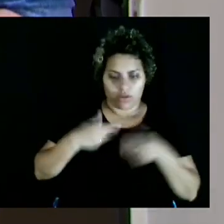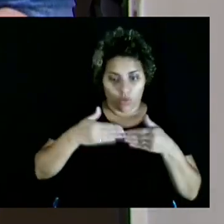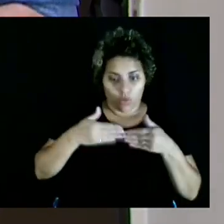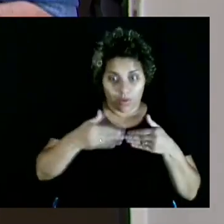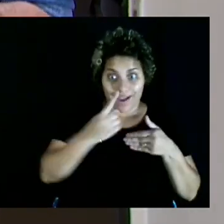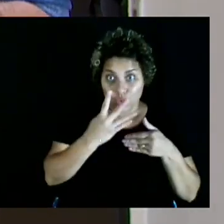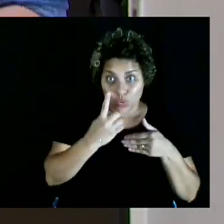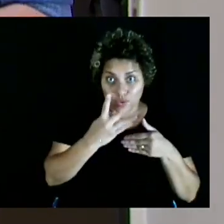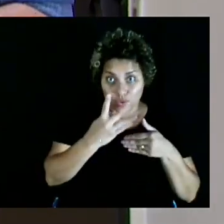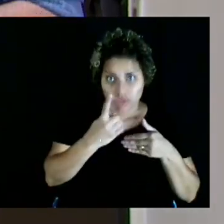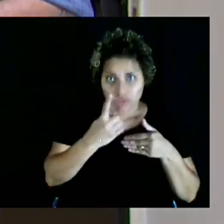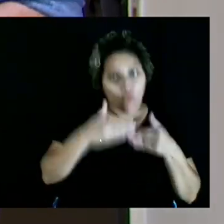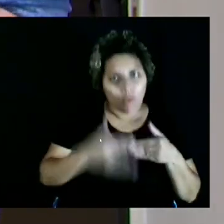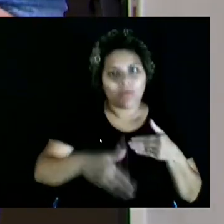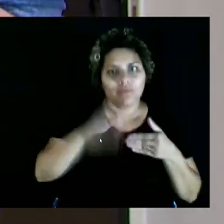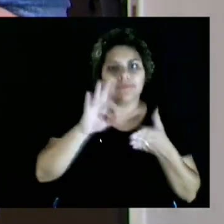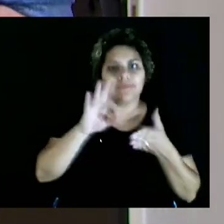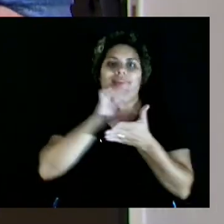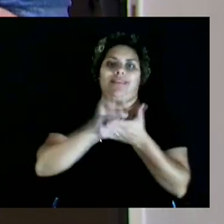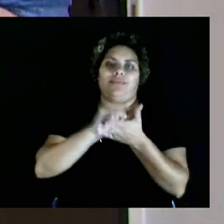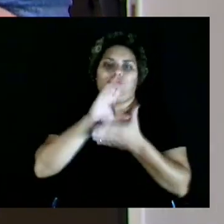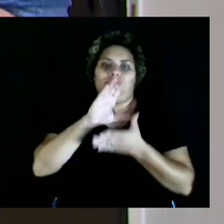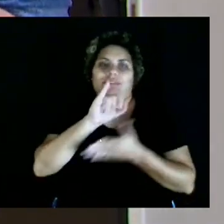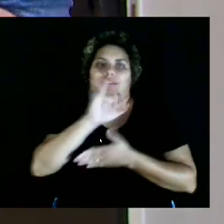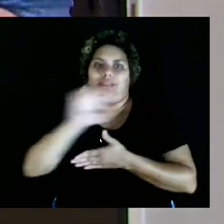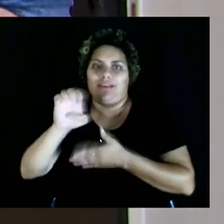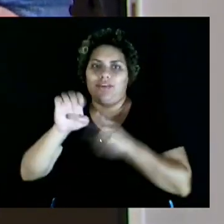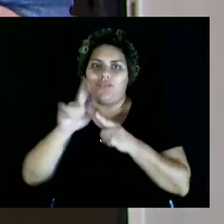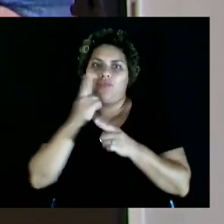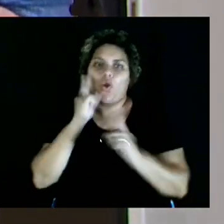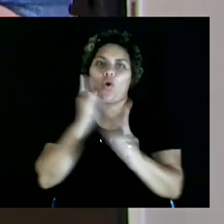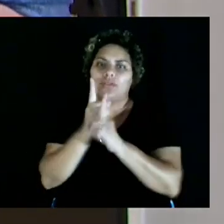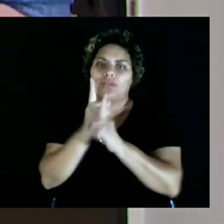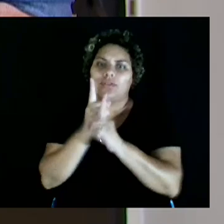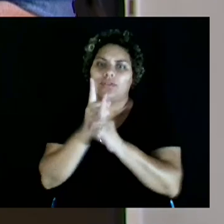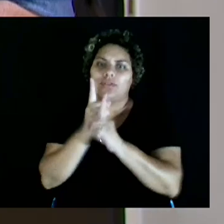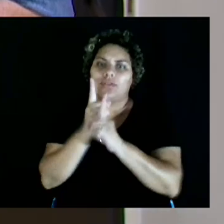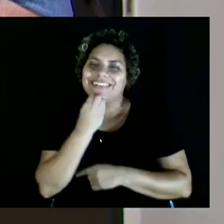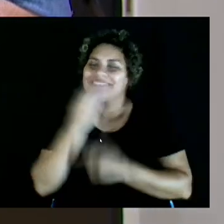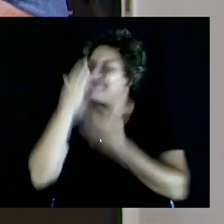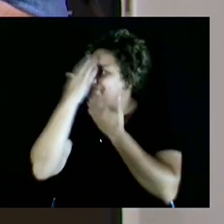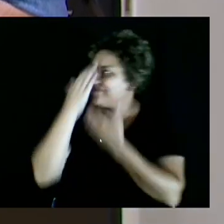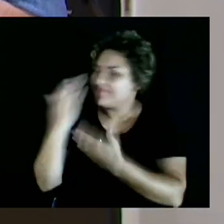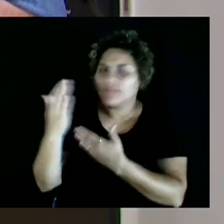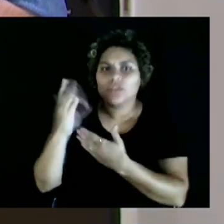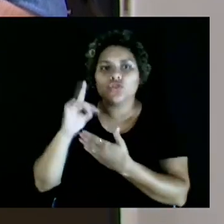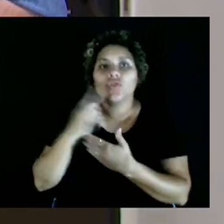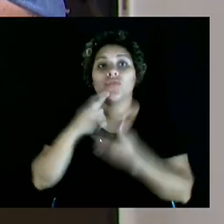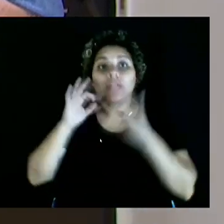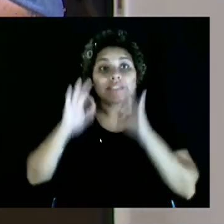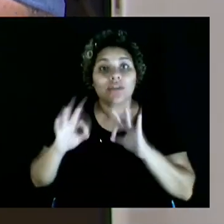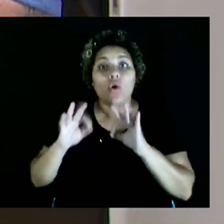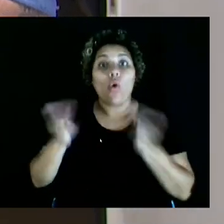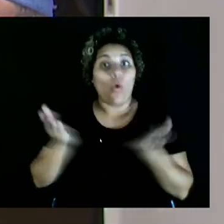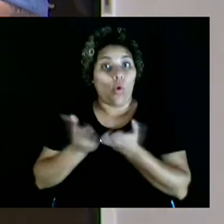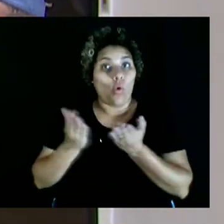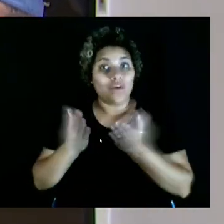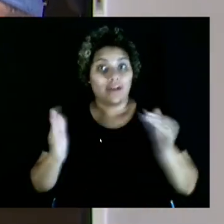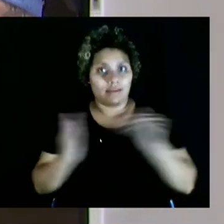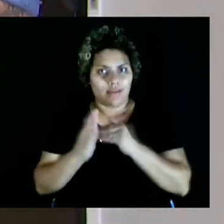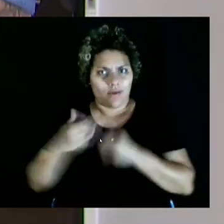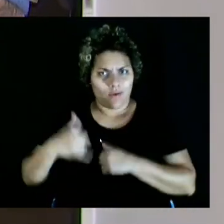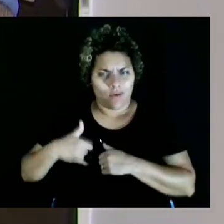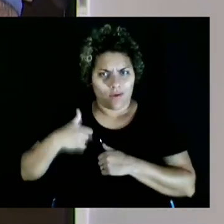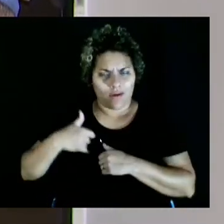14 anos se cadastra no CIE, que ele vai achar uma oportunidade. Boa, muito obrigado. Só para confirmar então, hoje até às 3 horas da